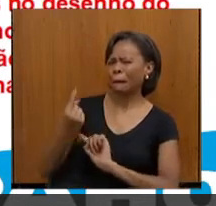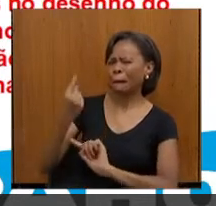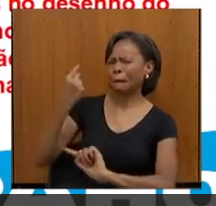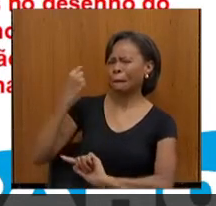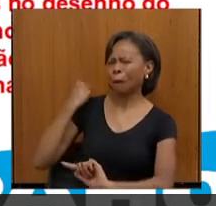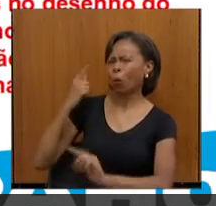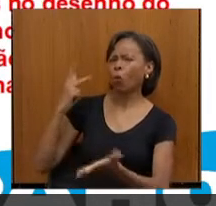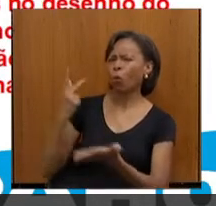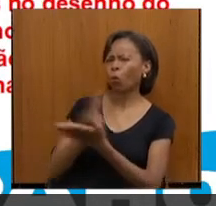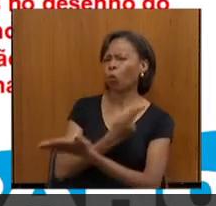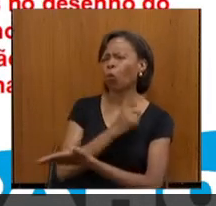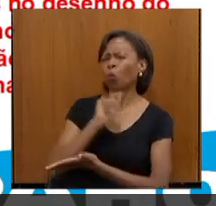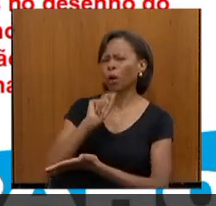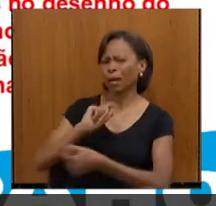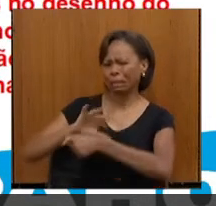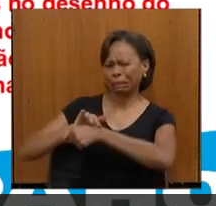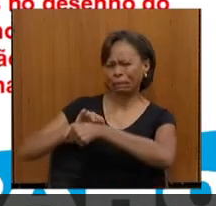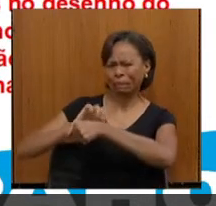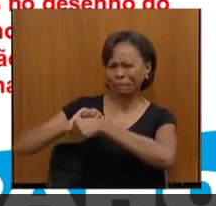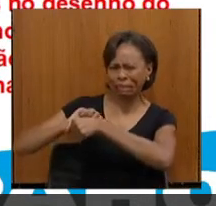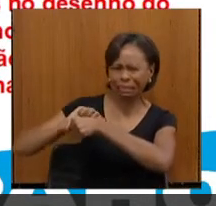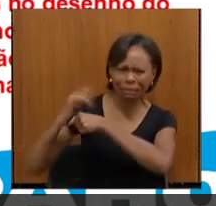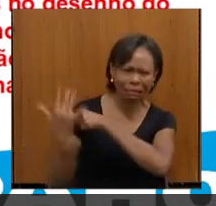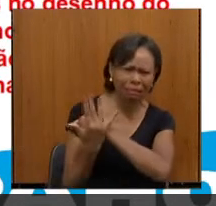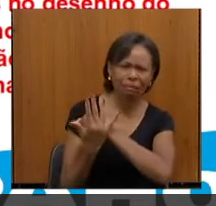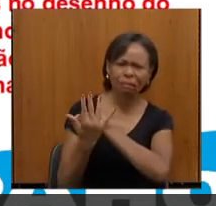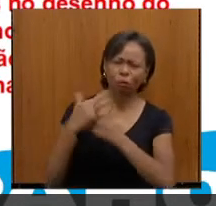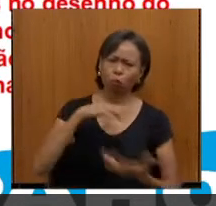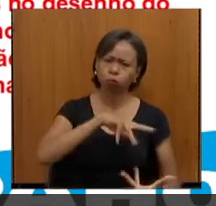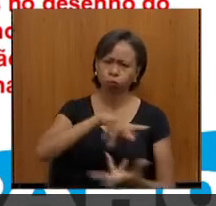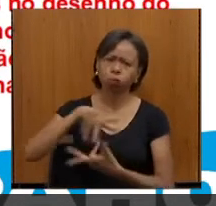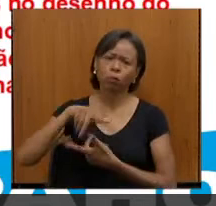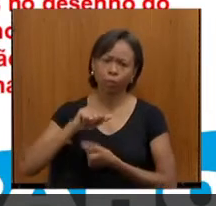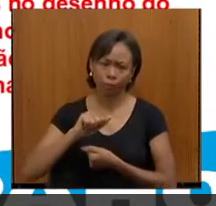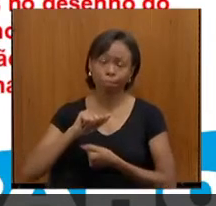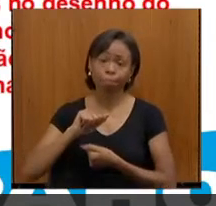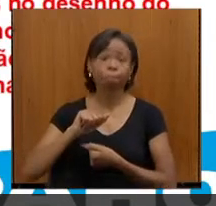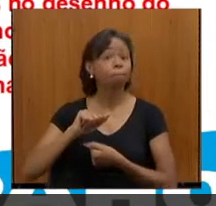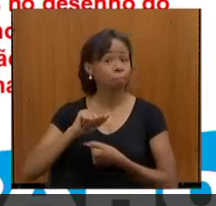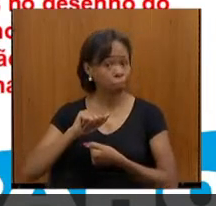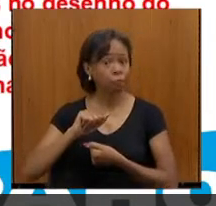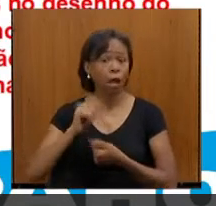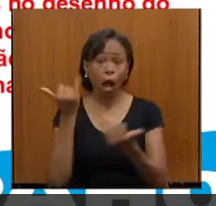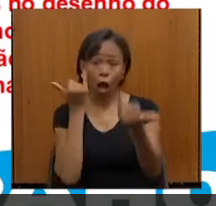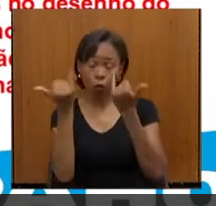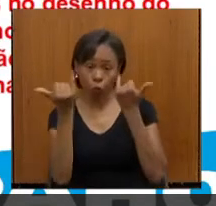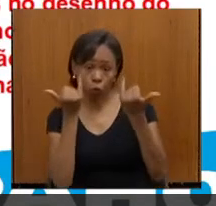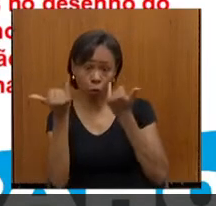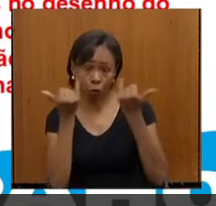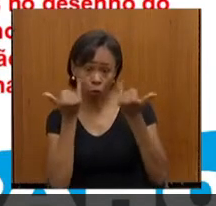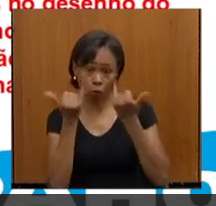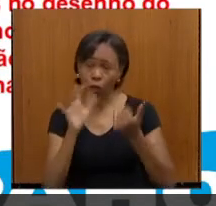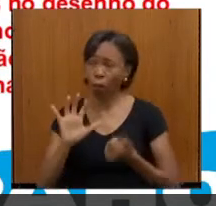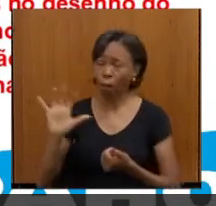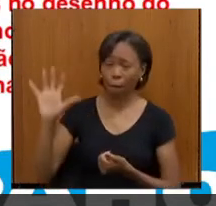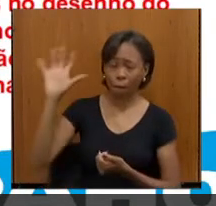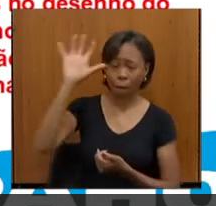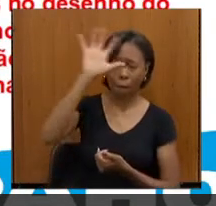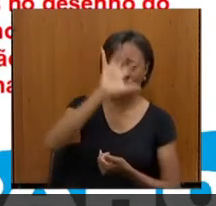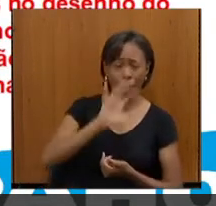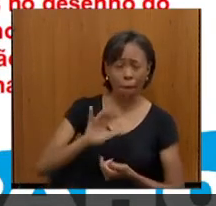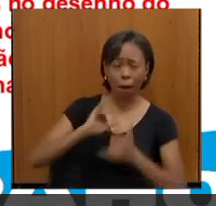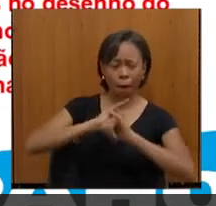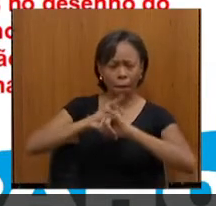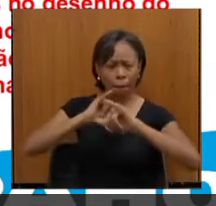global. Nos primeiros momentos, as informações que chegavam das outras regiões não